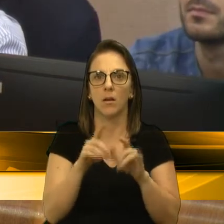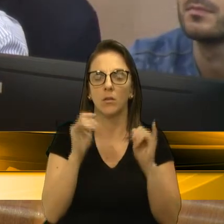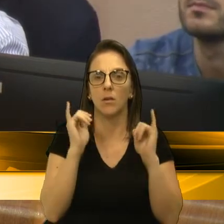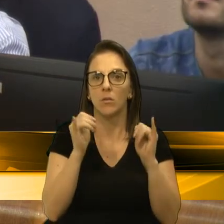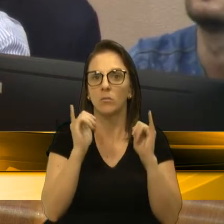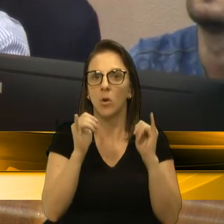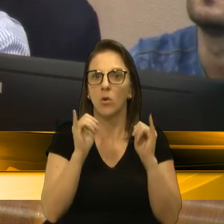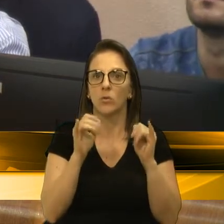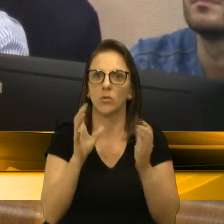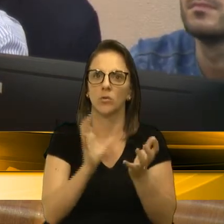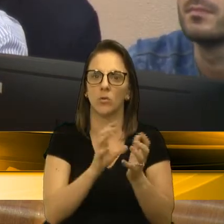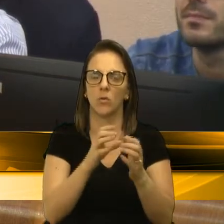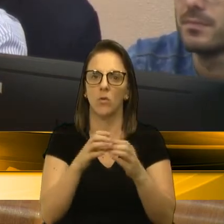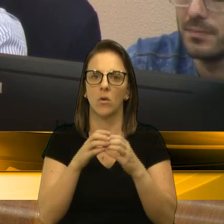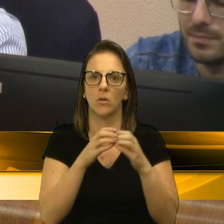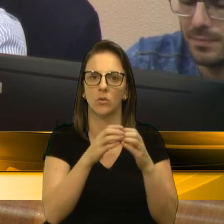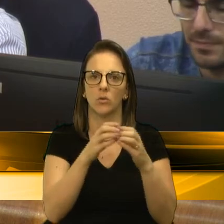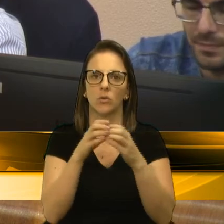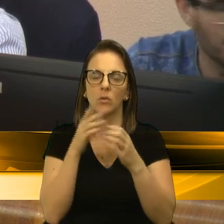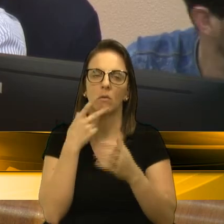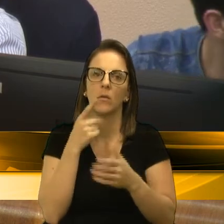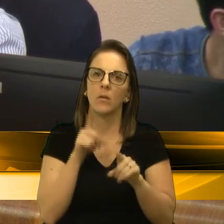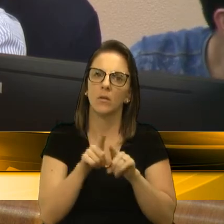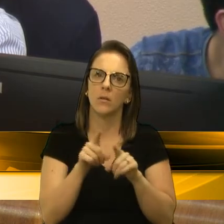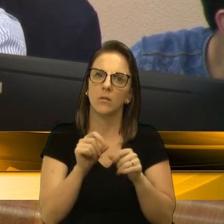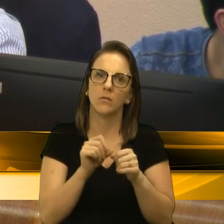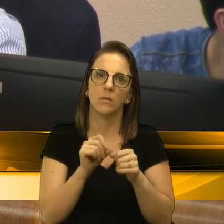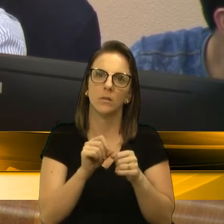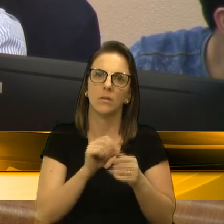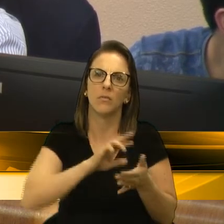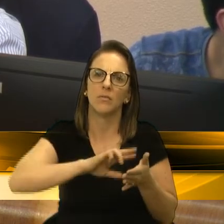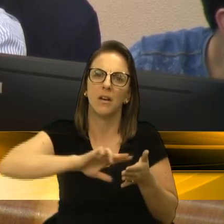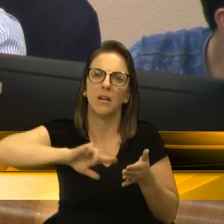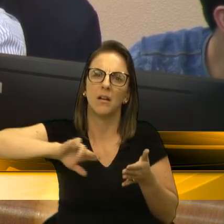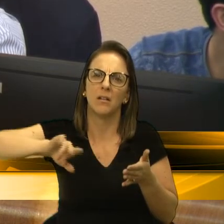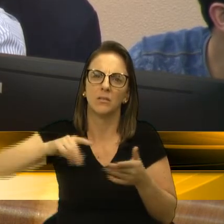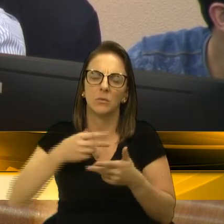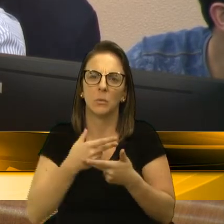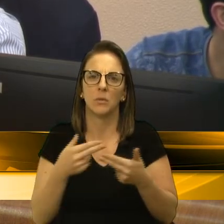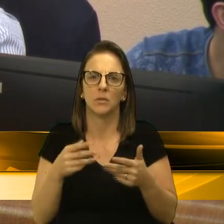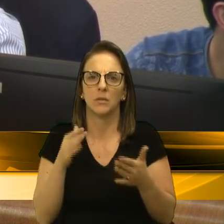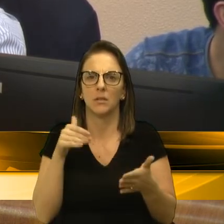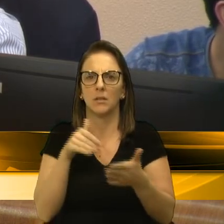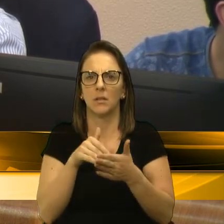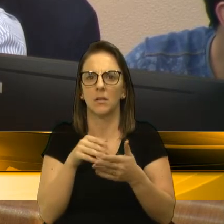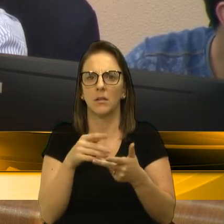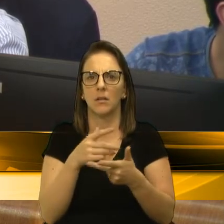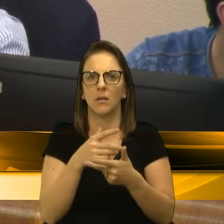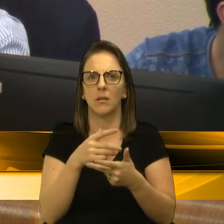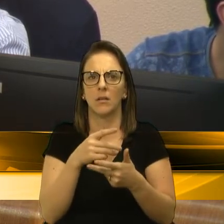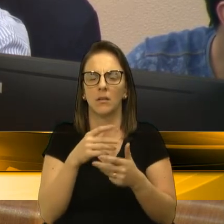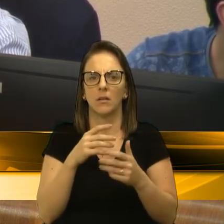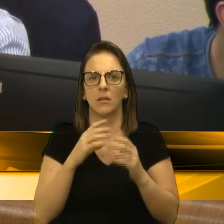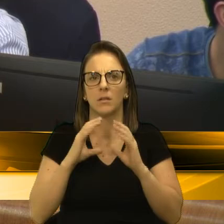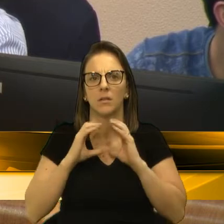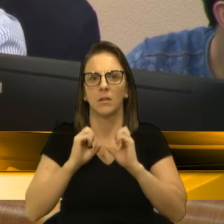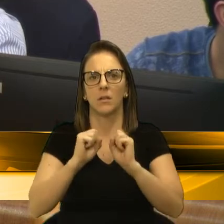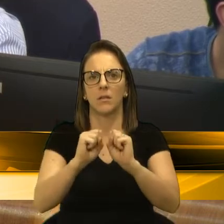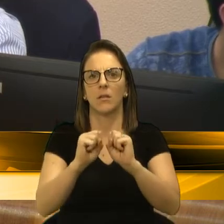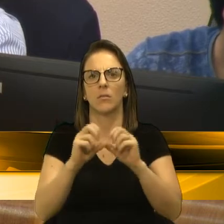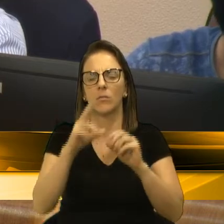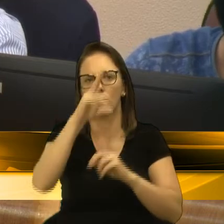associações populares, políticas, empresariais e até mesmo corretivos a munícipes e presença de secretários municipais com atividades comerciais